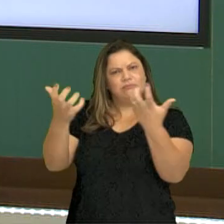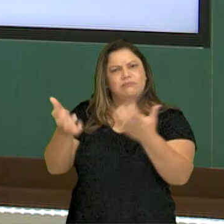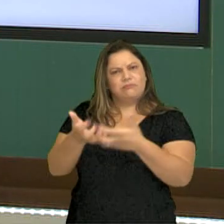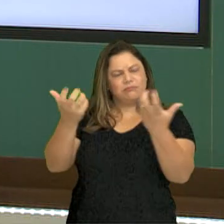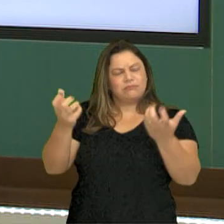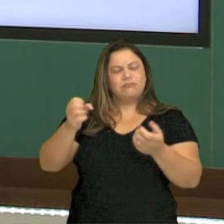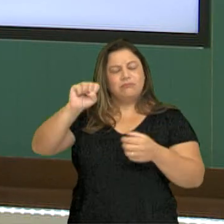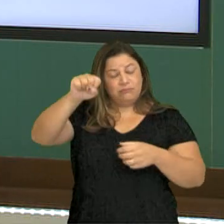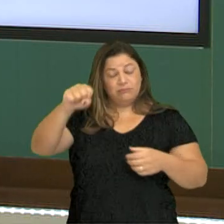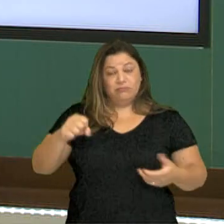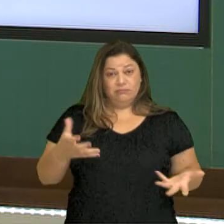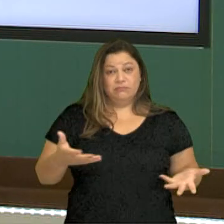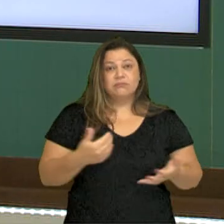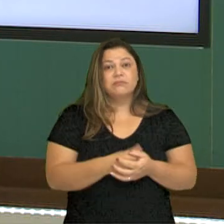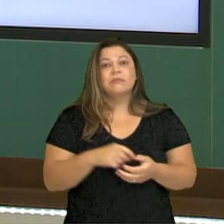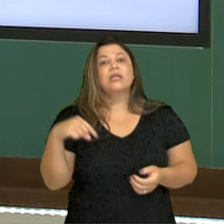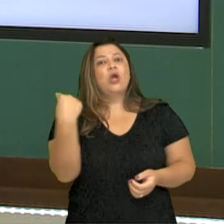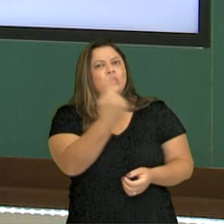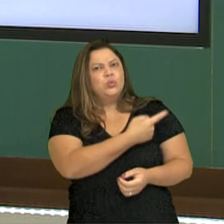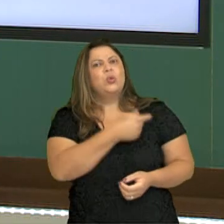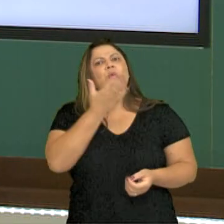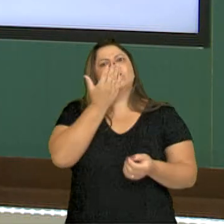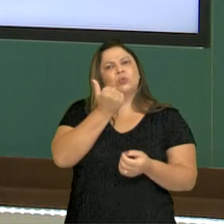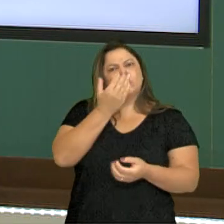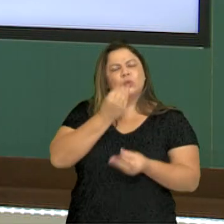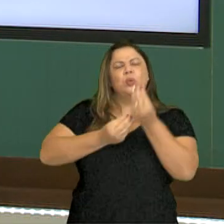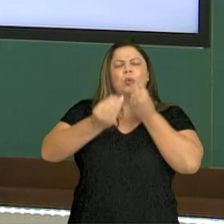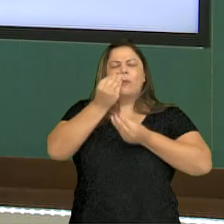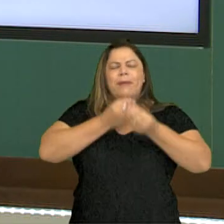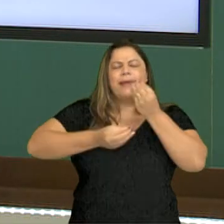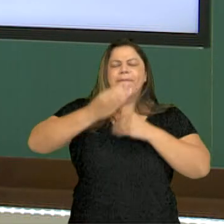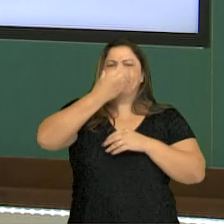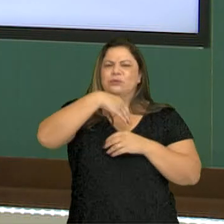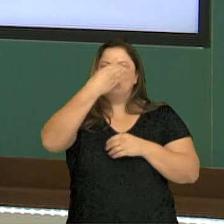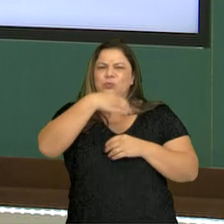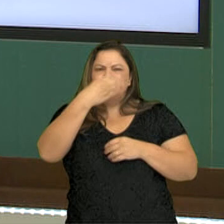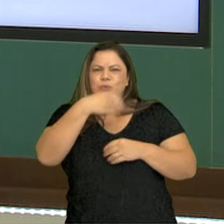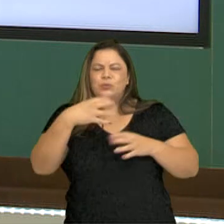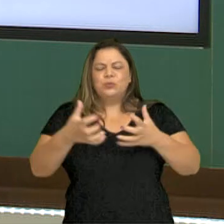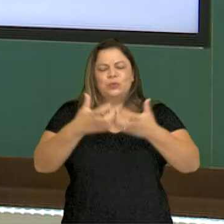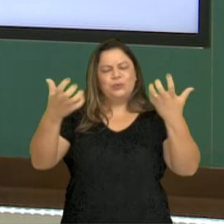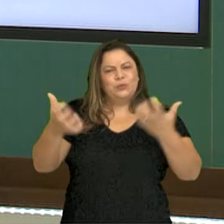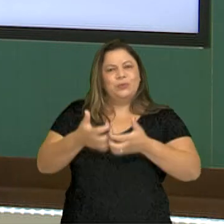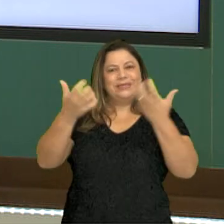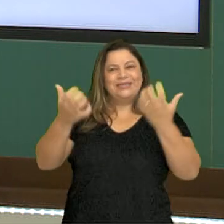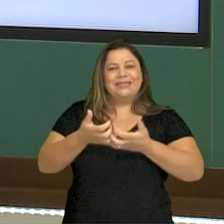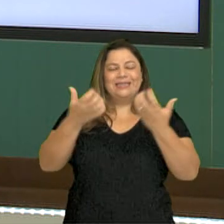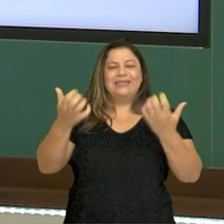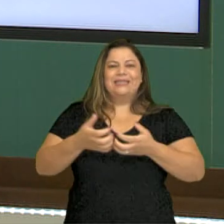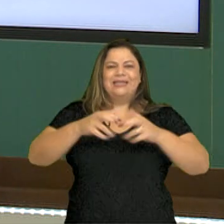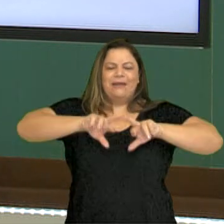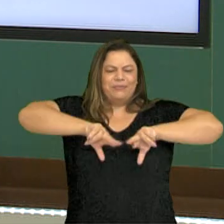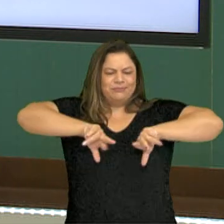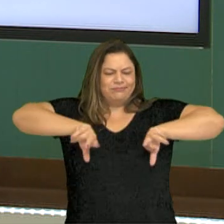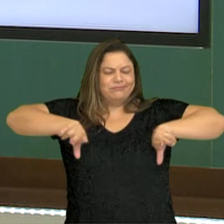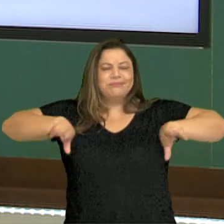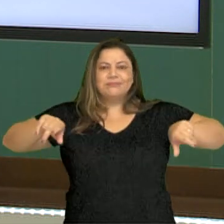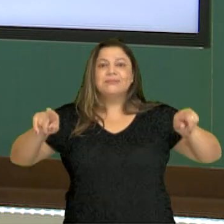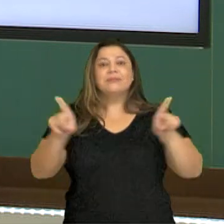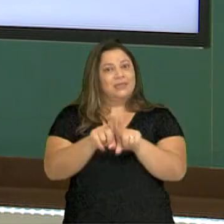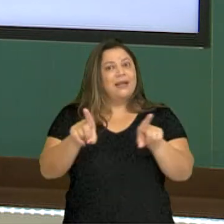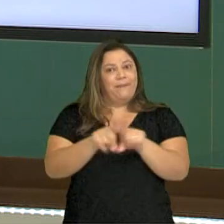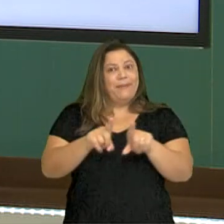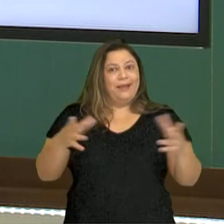desses vegetais. Nós nos alimentamos de frutas, verduras, legumes, usamos temperos. Também é para a nossa